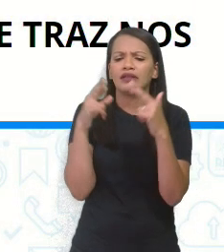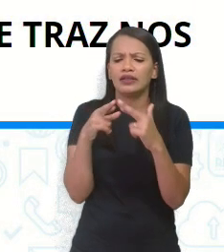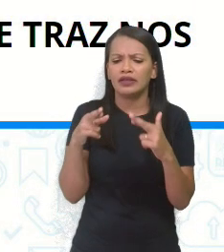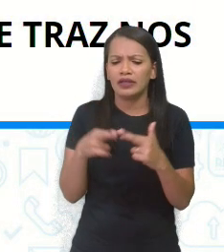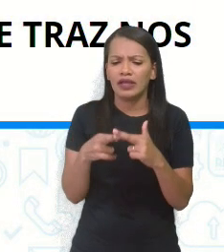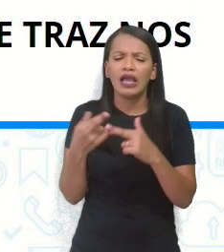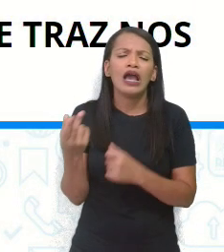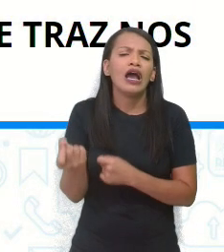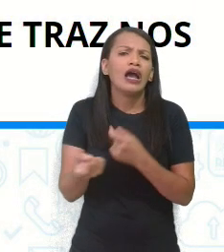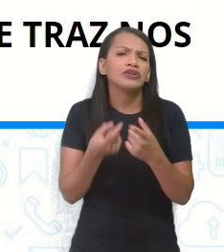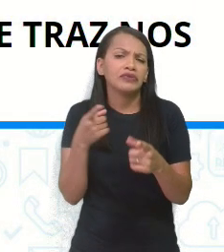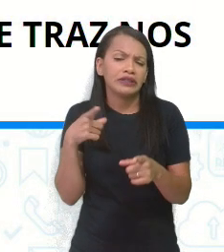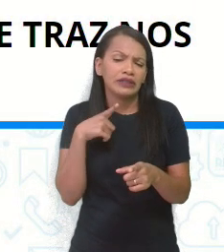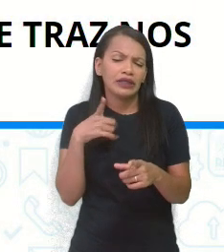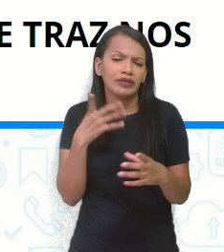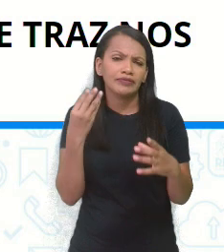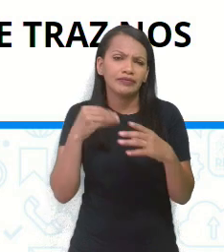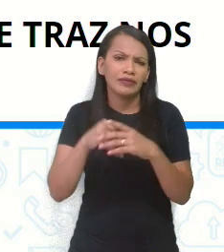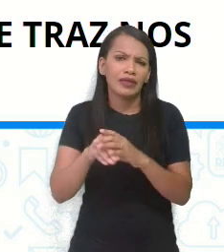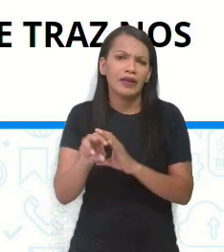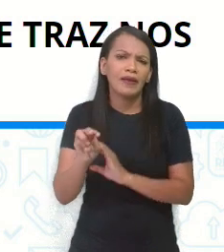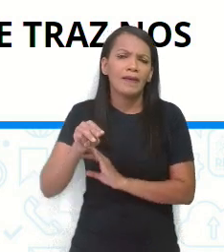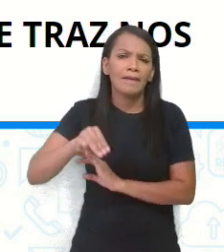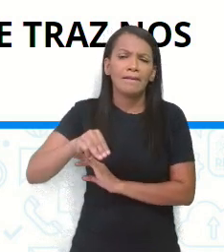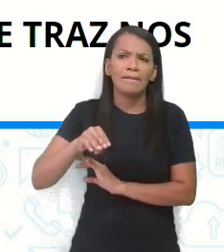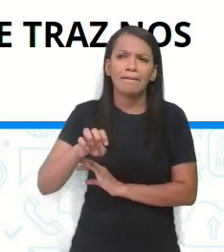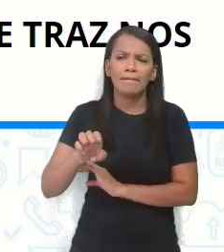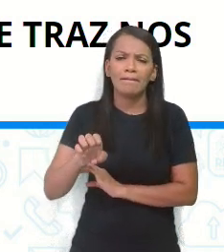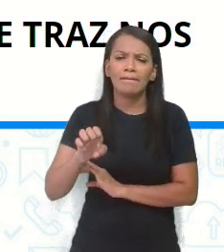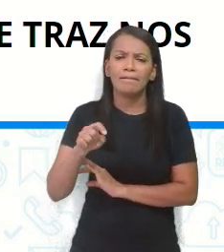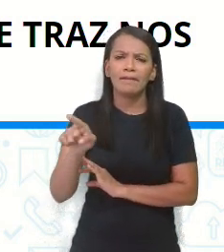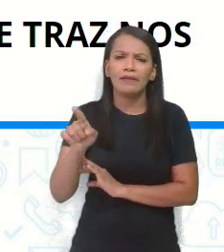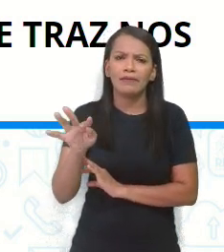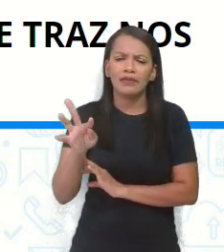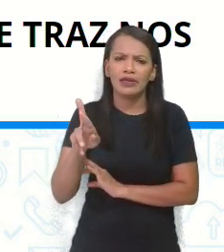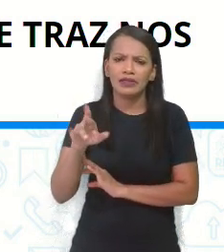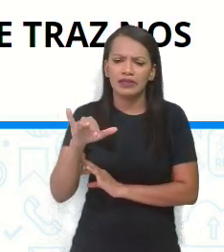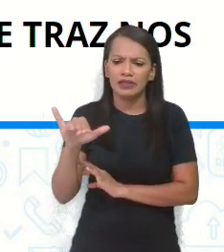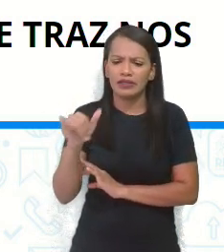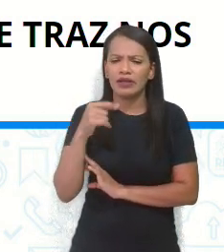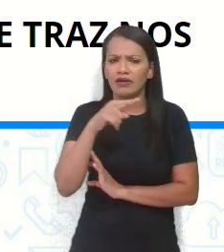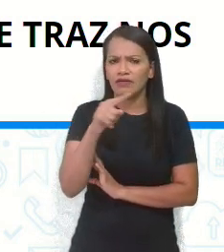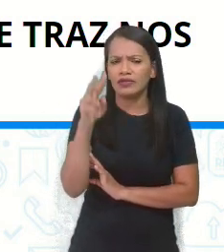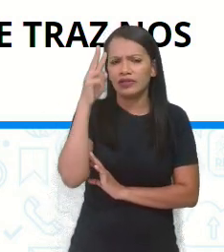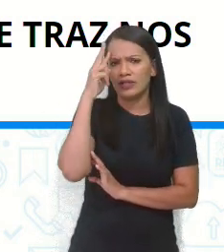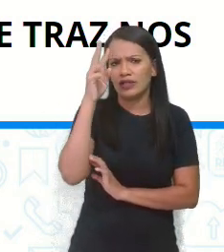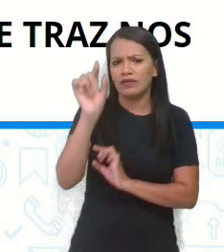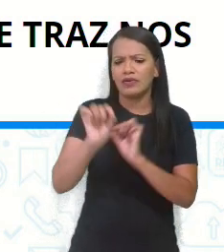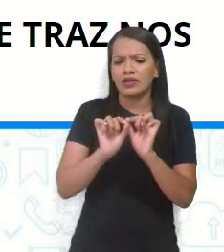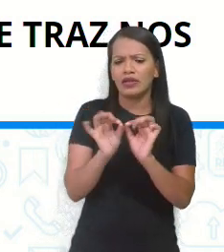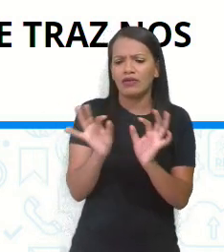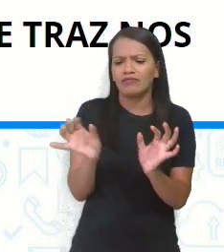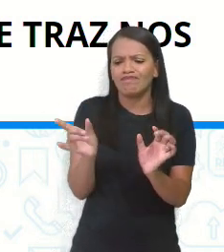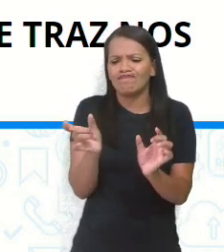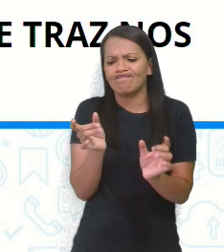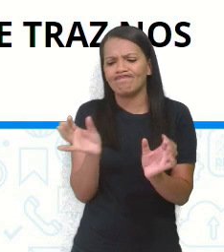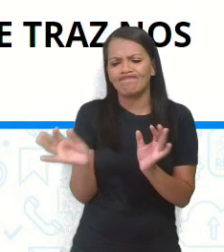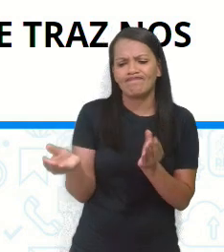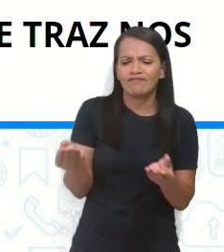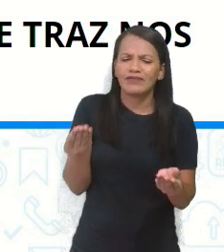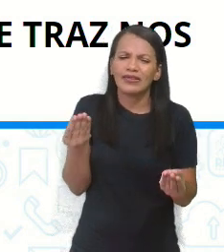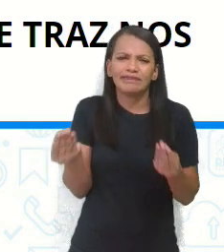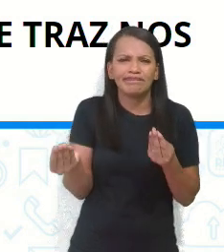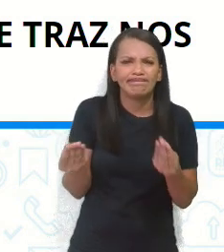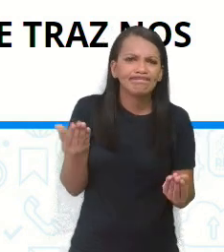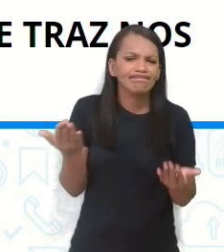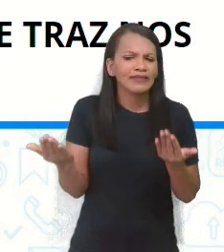as métricas, não é? Então, essa questão da métrica, você lembra logo de quê? De medir. É uma